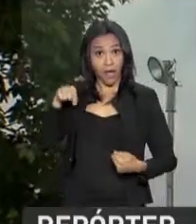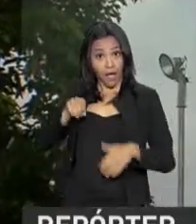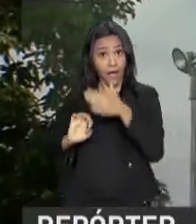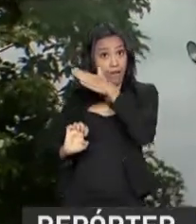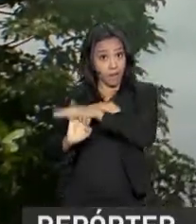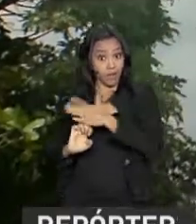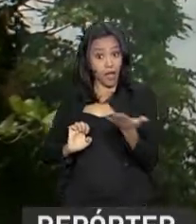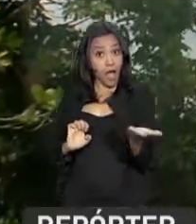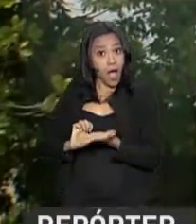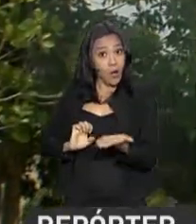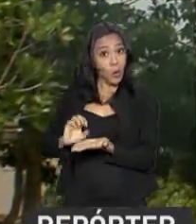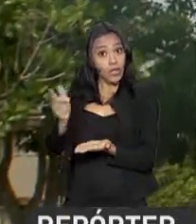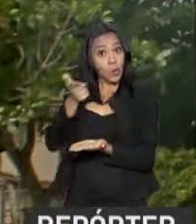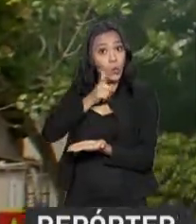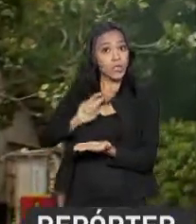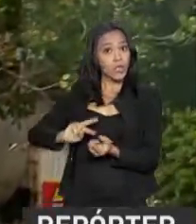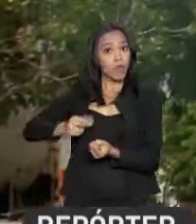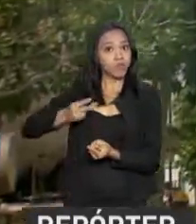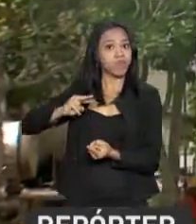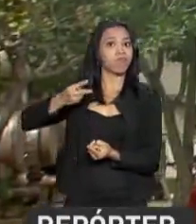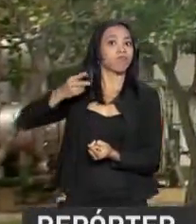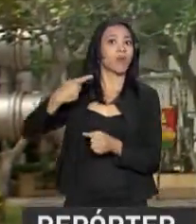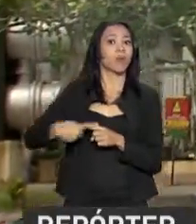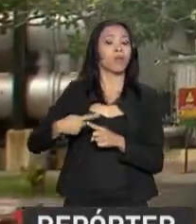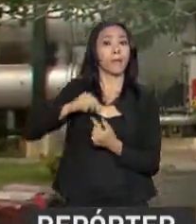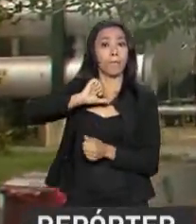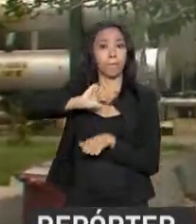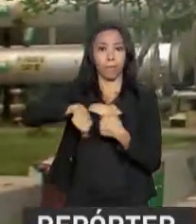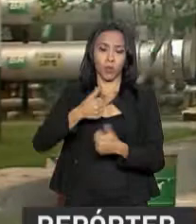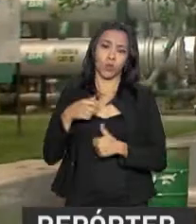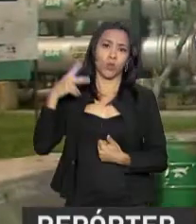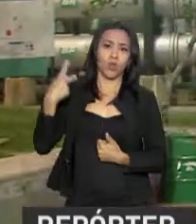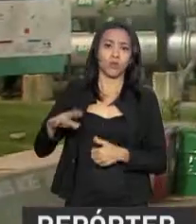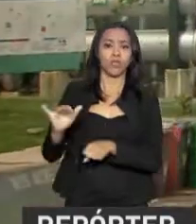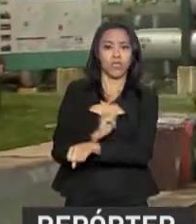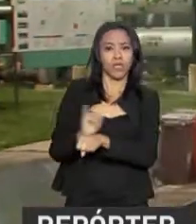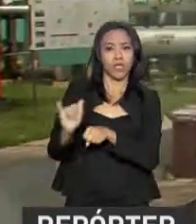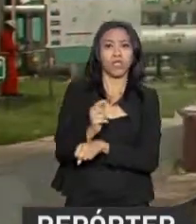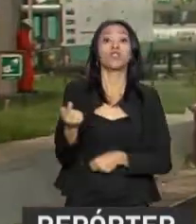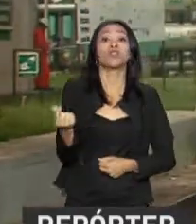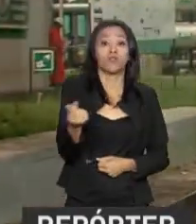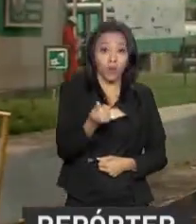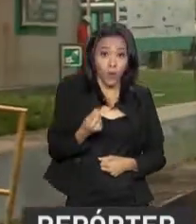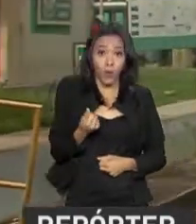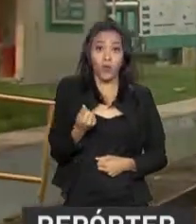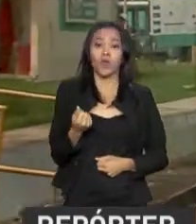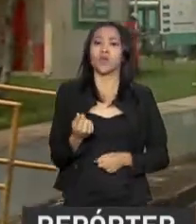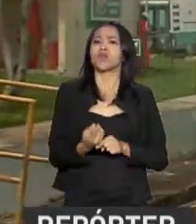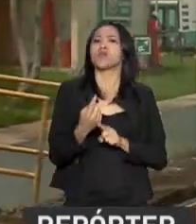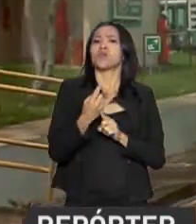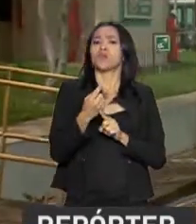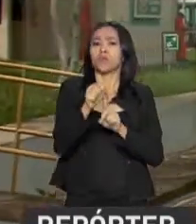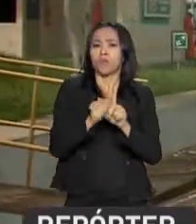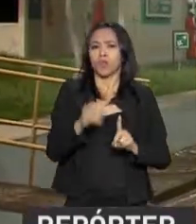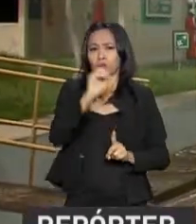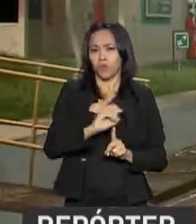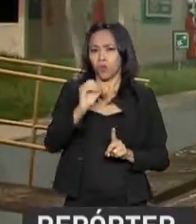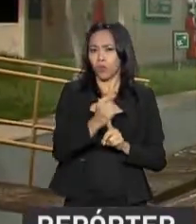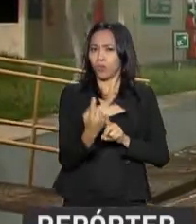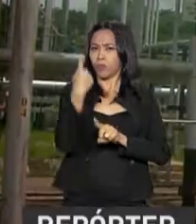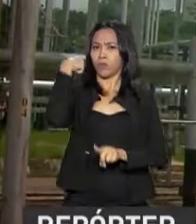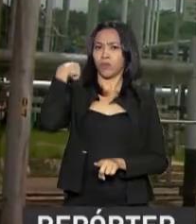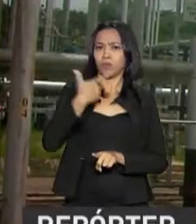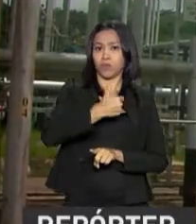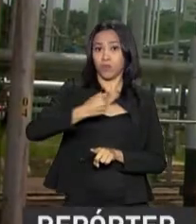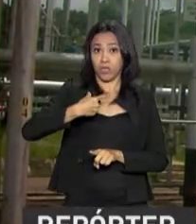beneficiar agora da alta do petróleo, porque mudou sua política de preços. Em outubro de 2016, as refinarias da Petrobras passaram